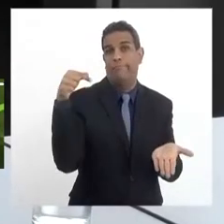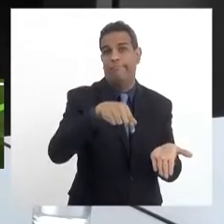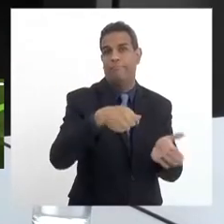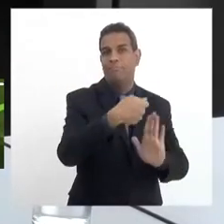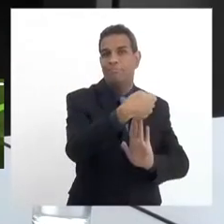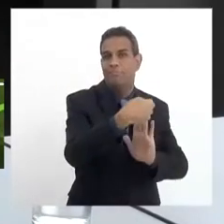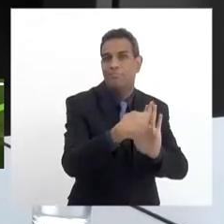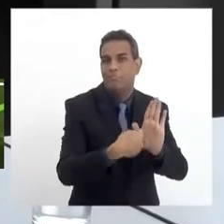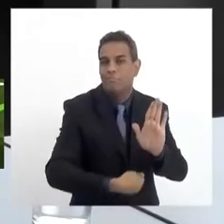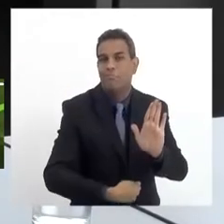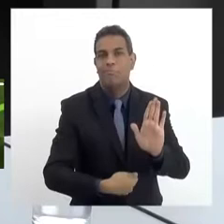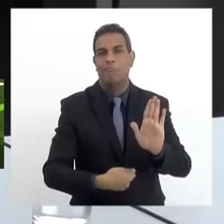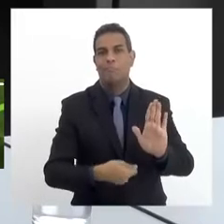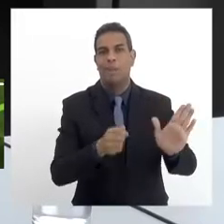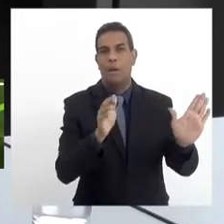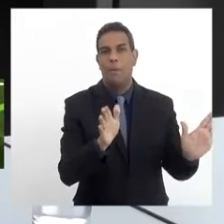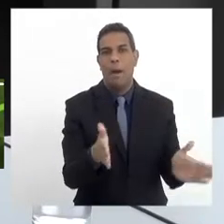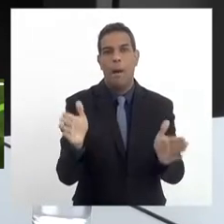passou